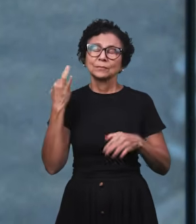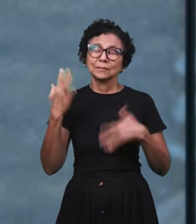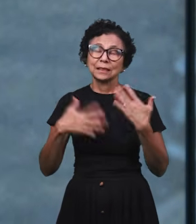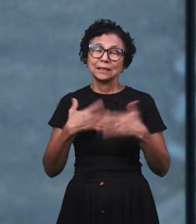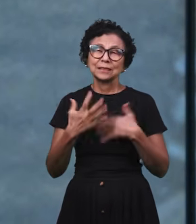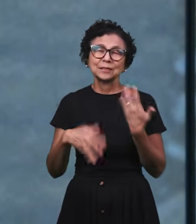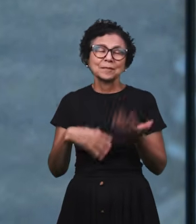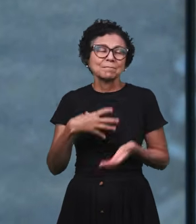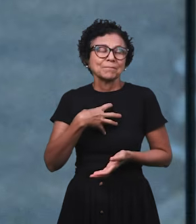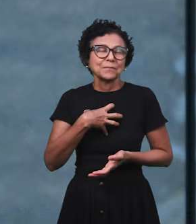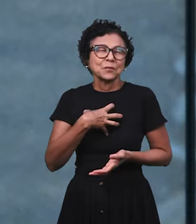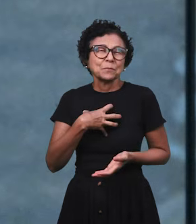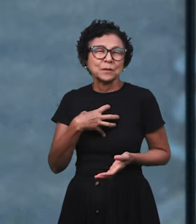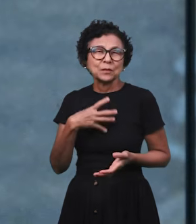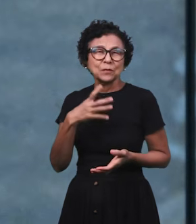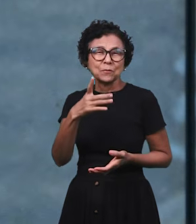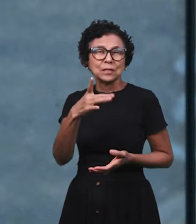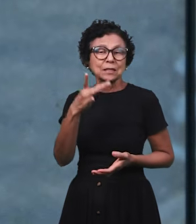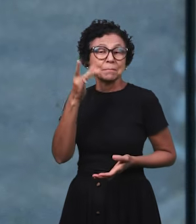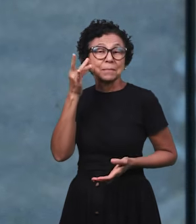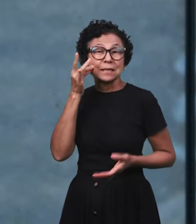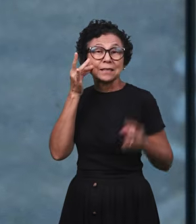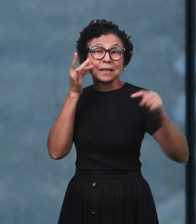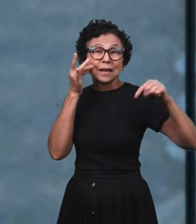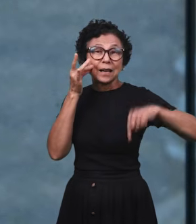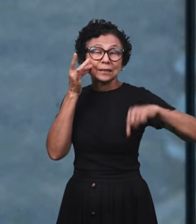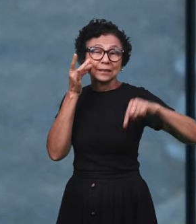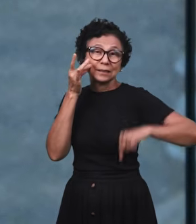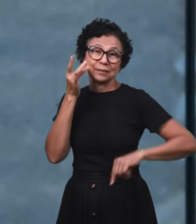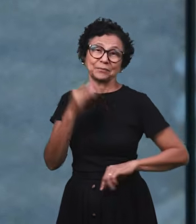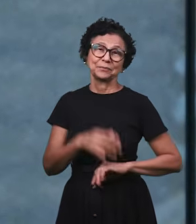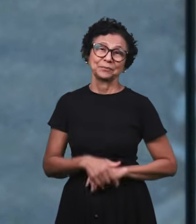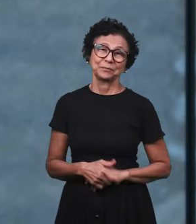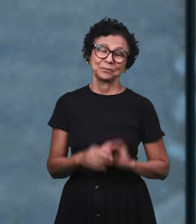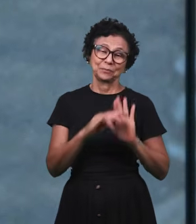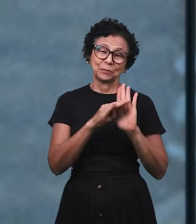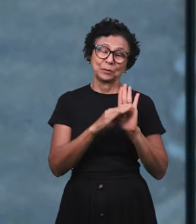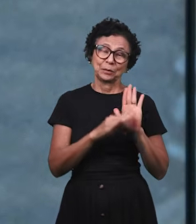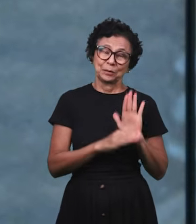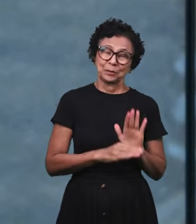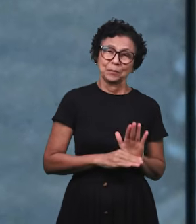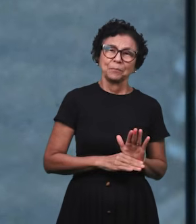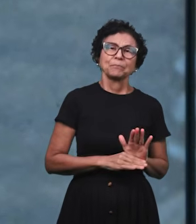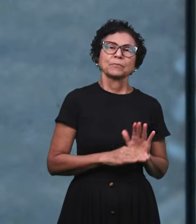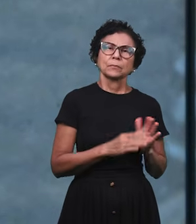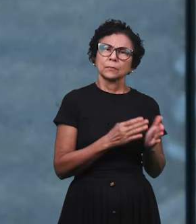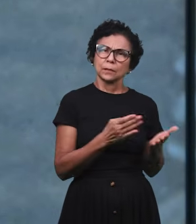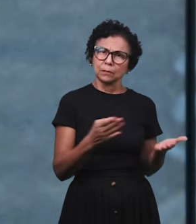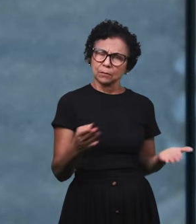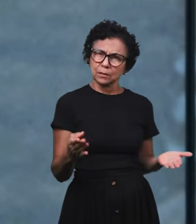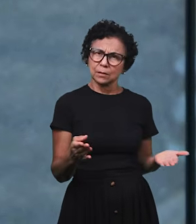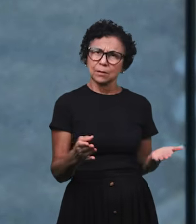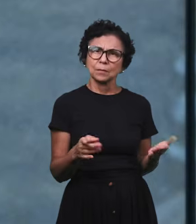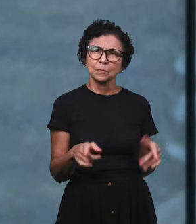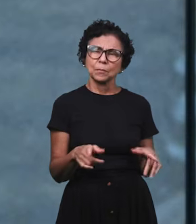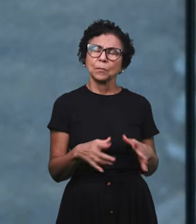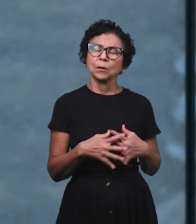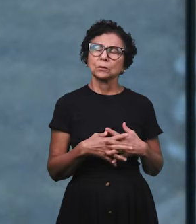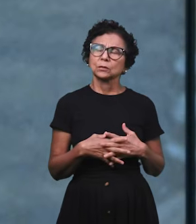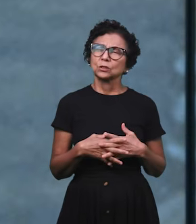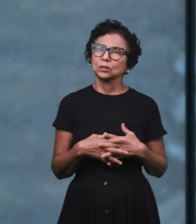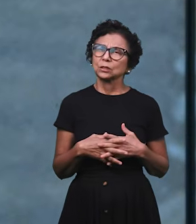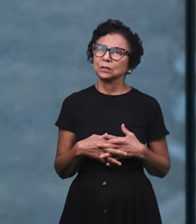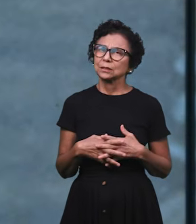sensação é que você está aqui no estúdio com a gente, participando desse programa. E você pode demonstrar essa participação se